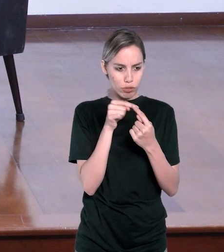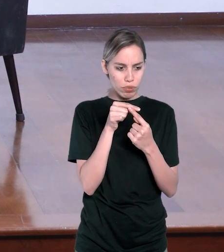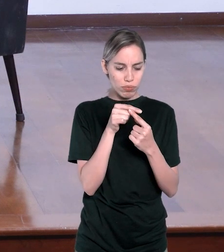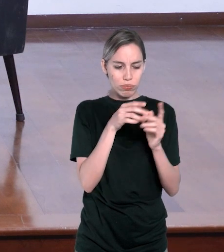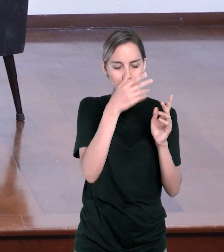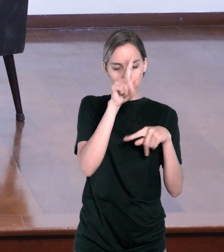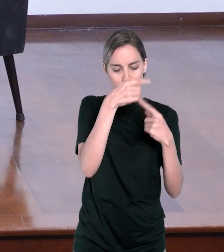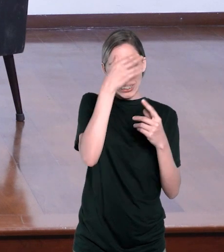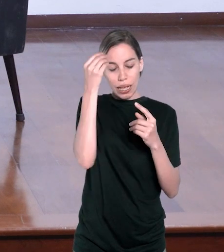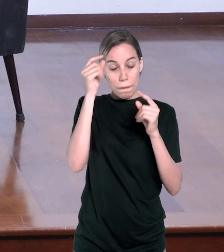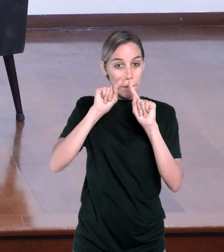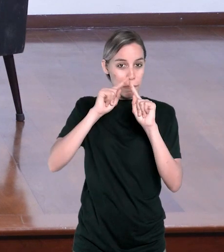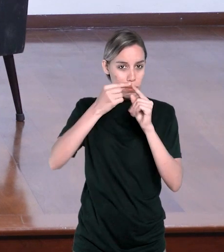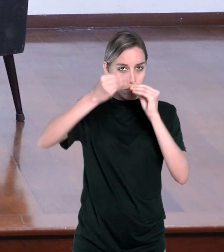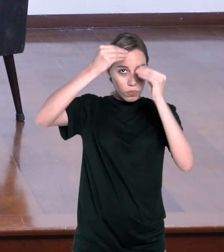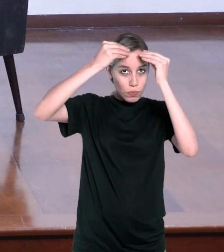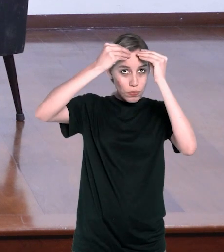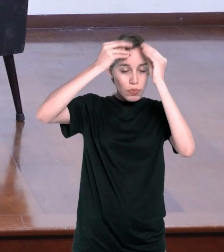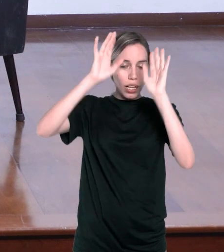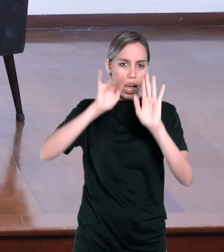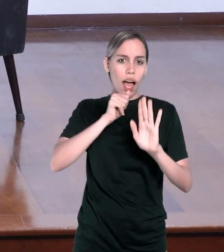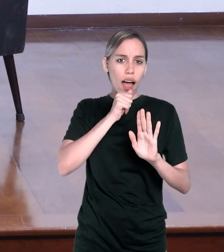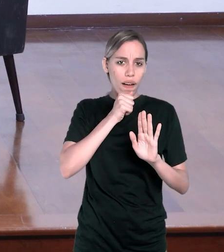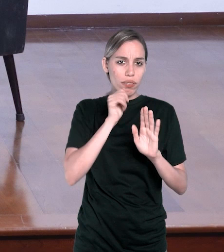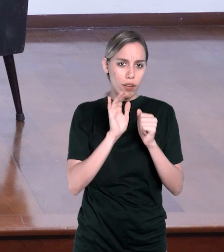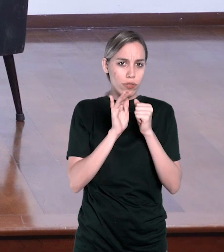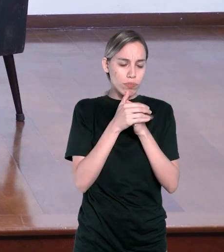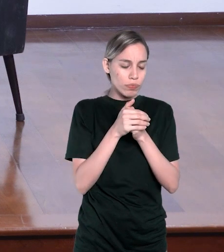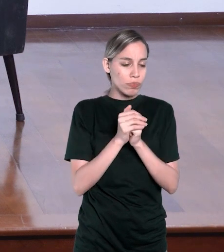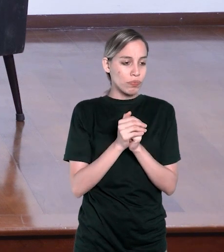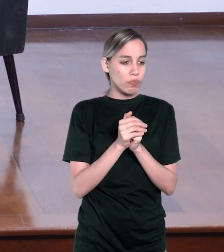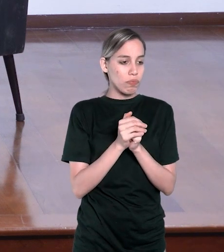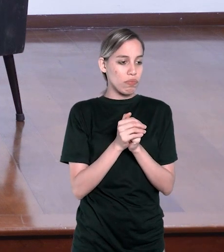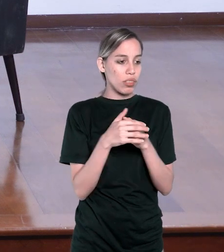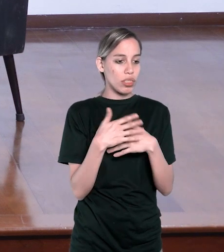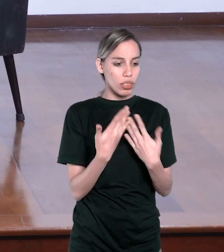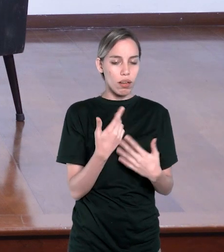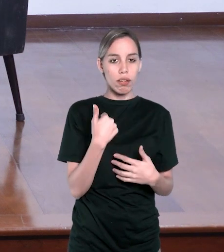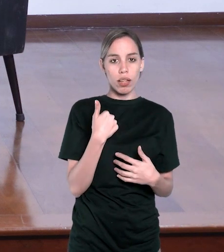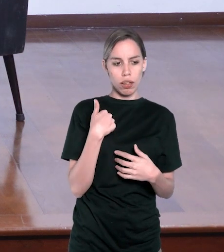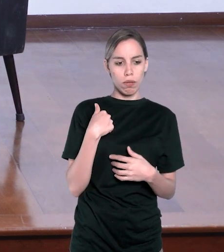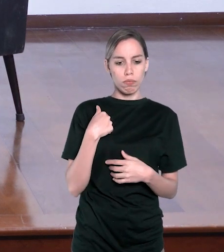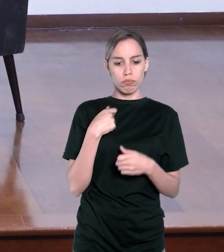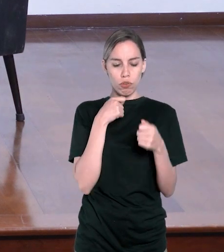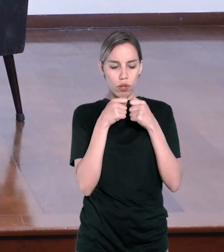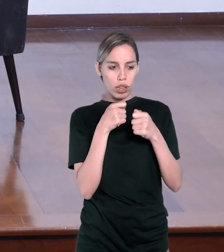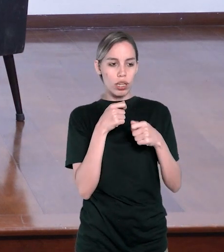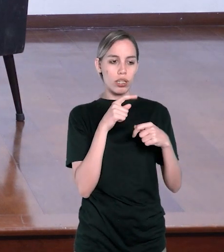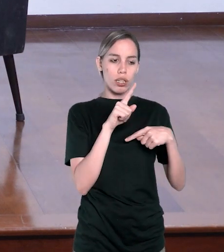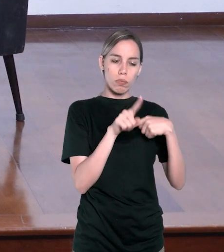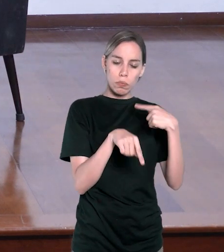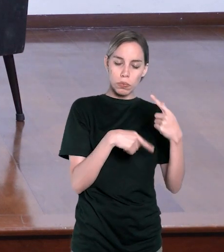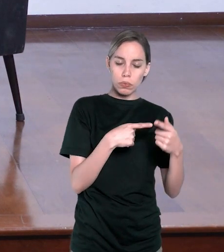meus anos de jornalista e que eu contei nesse livro, No Chuva de Papel. Mas só um pouco para terminar de contar um